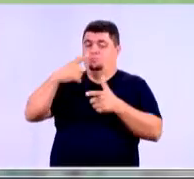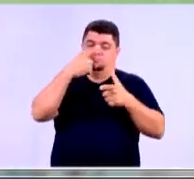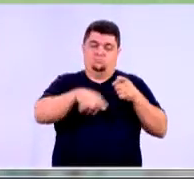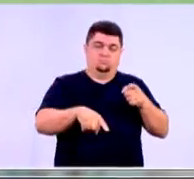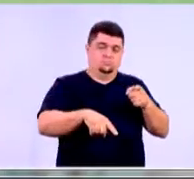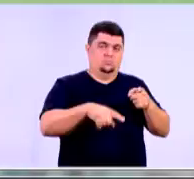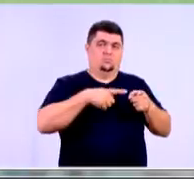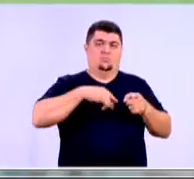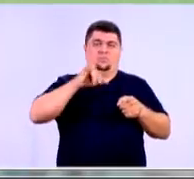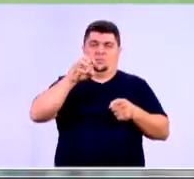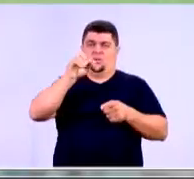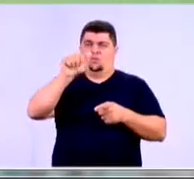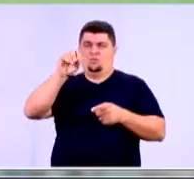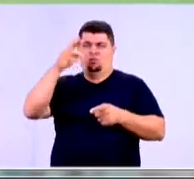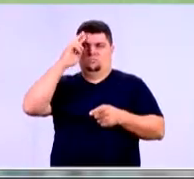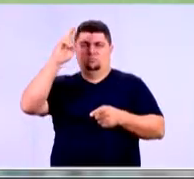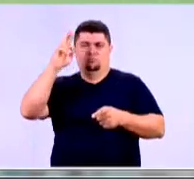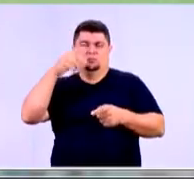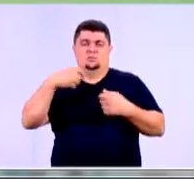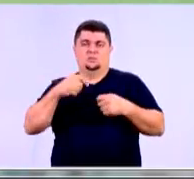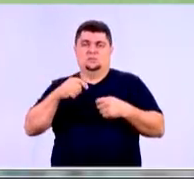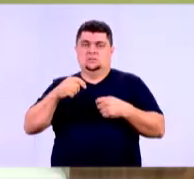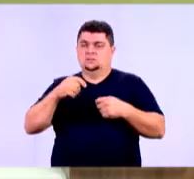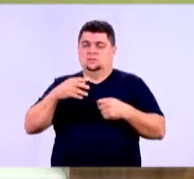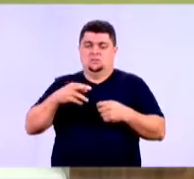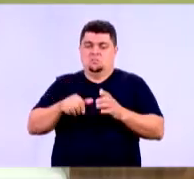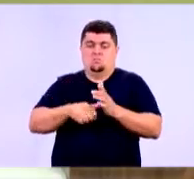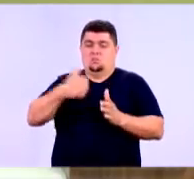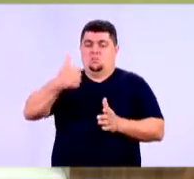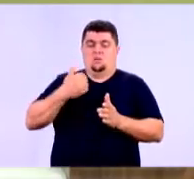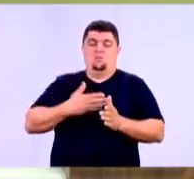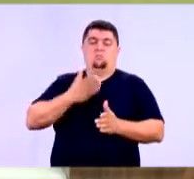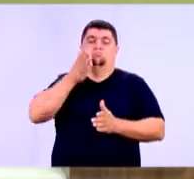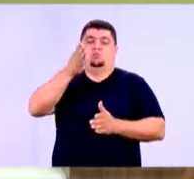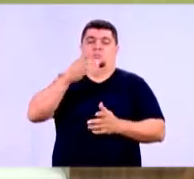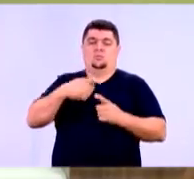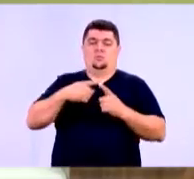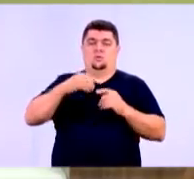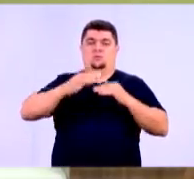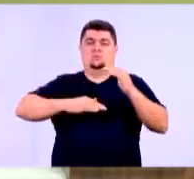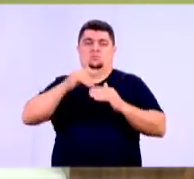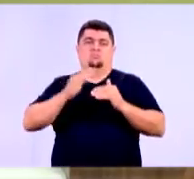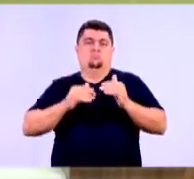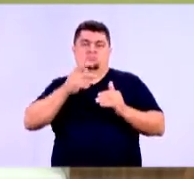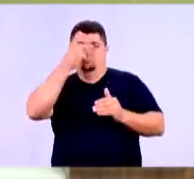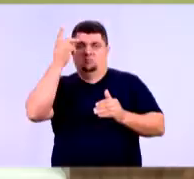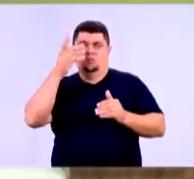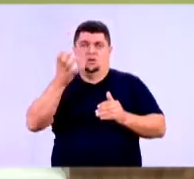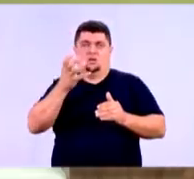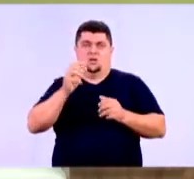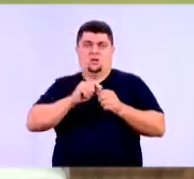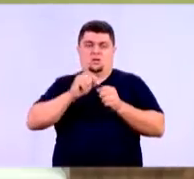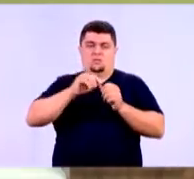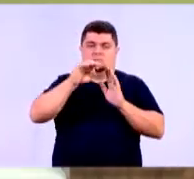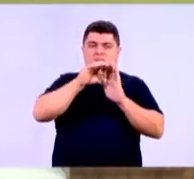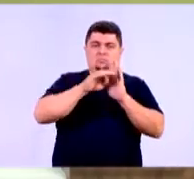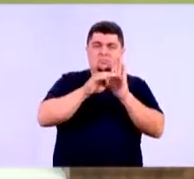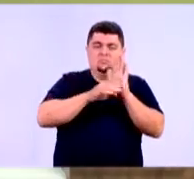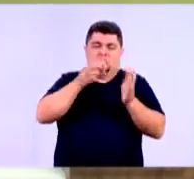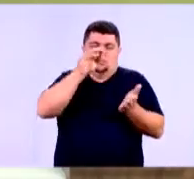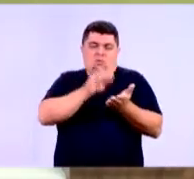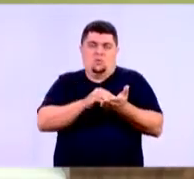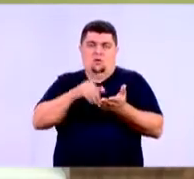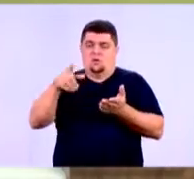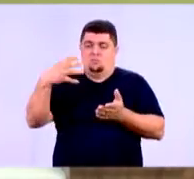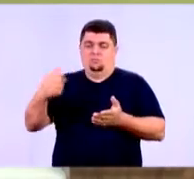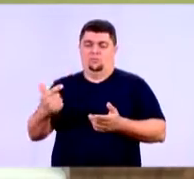o senhor João que tem que, na verdade, liderar essa mudança, porque caso algum funcionário da loja do senhor João queira implementar um sistema no qual ele não